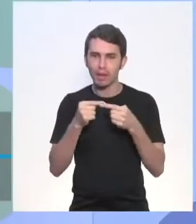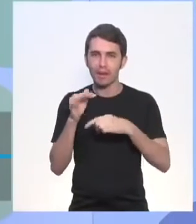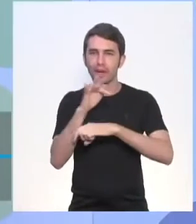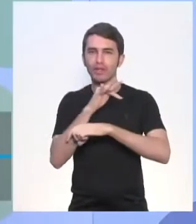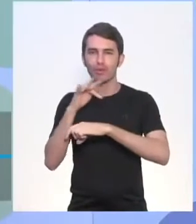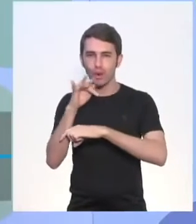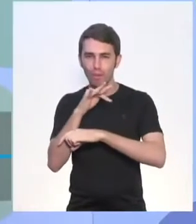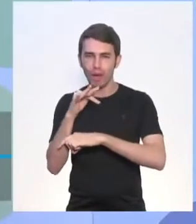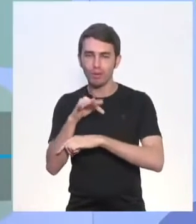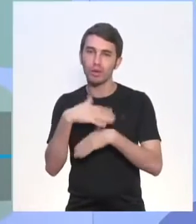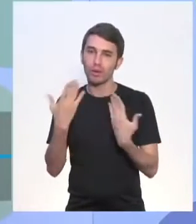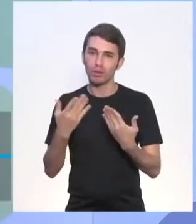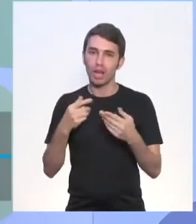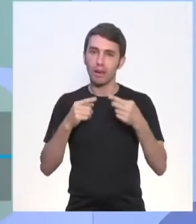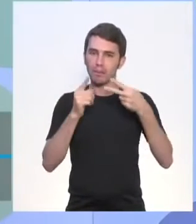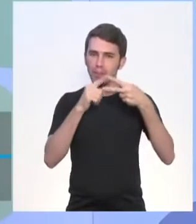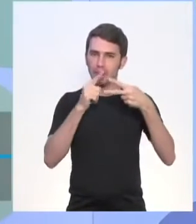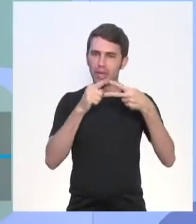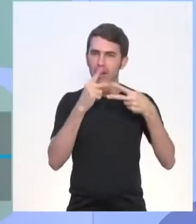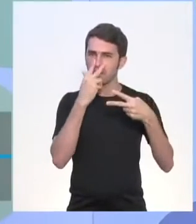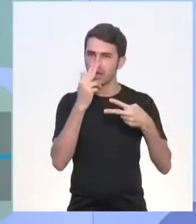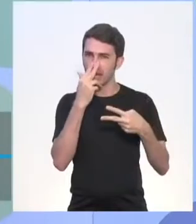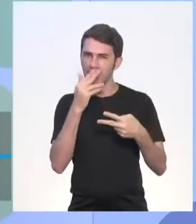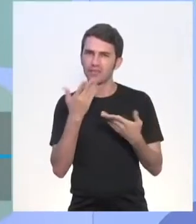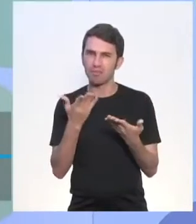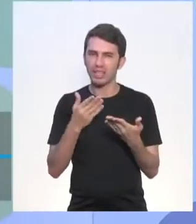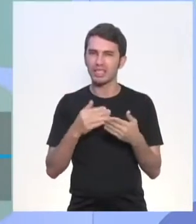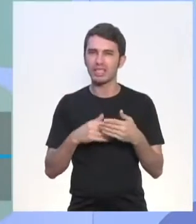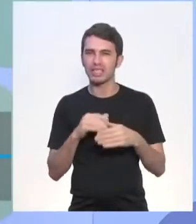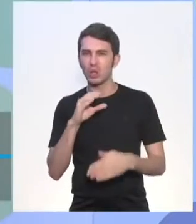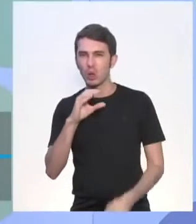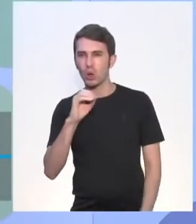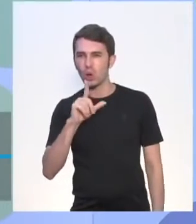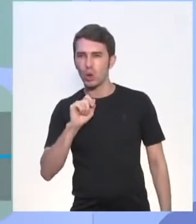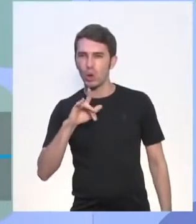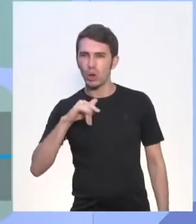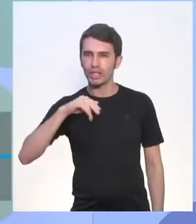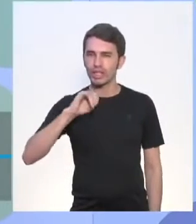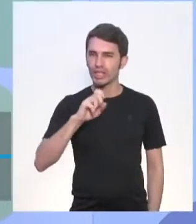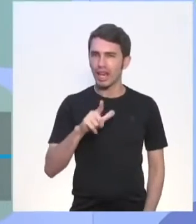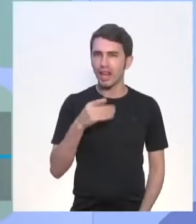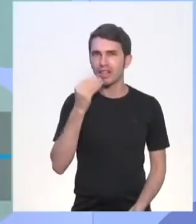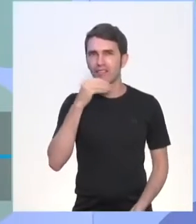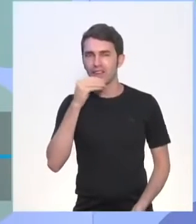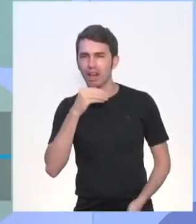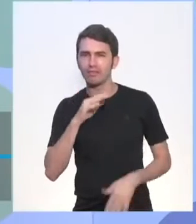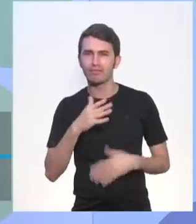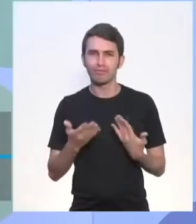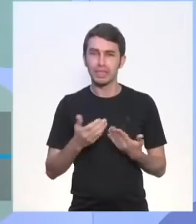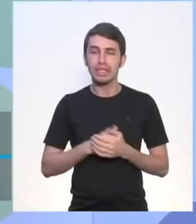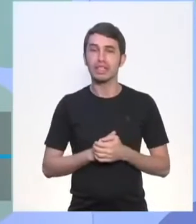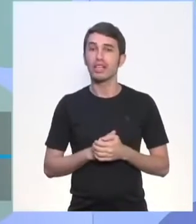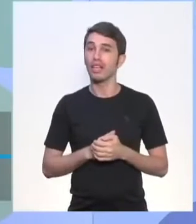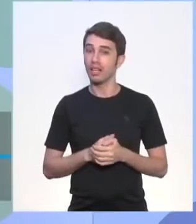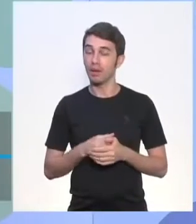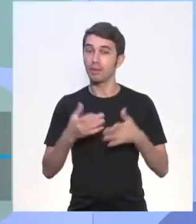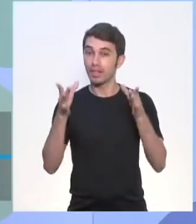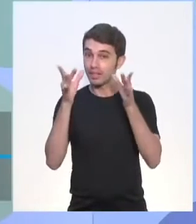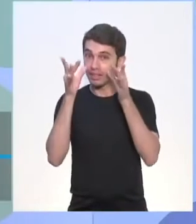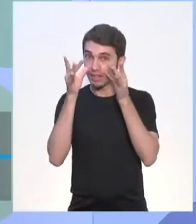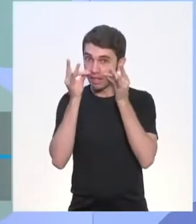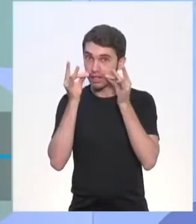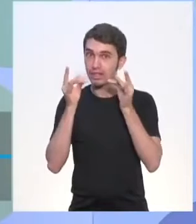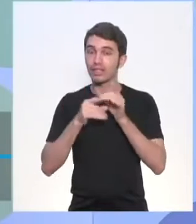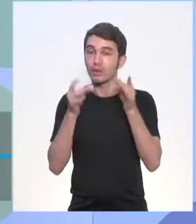né? Enquanto na primeira parece que estava uma linguagem um pouco meio coloquial, né? Mas é muito fraco, tal. Então, prestar